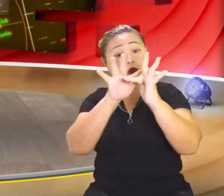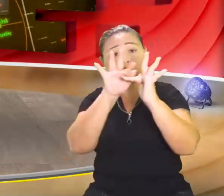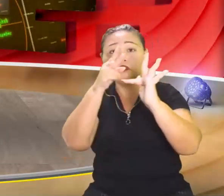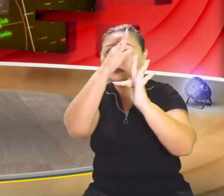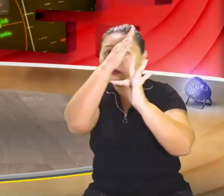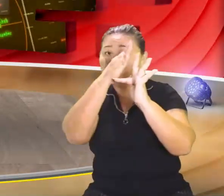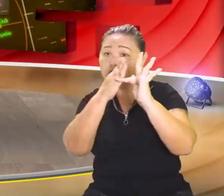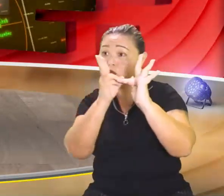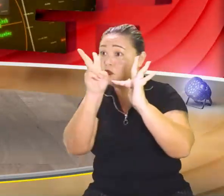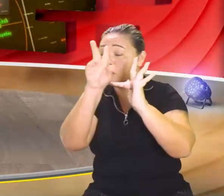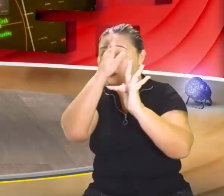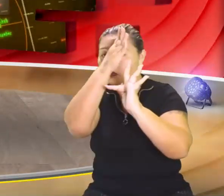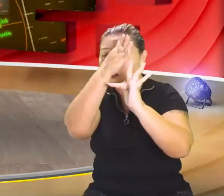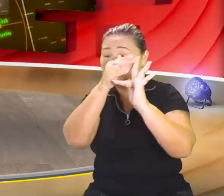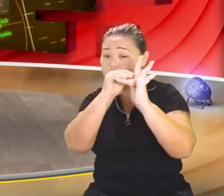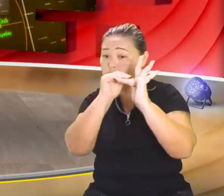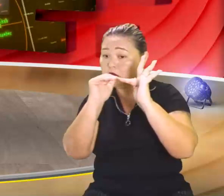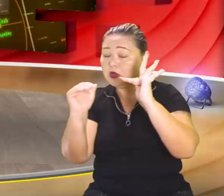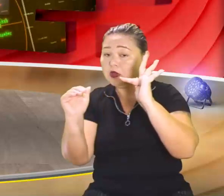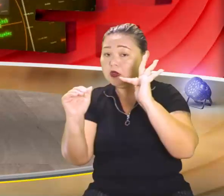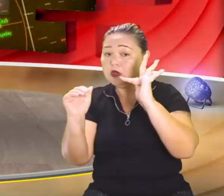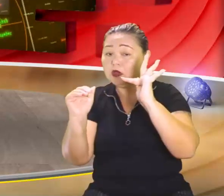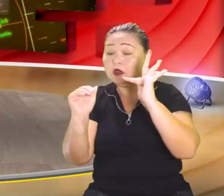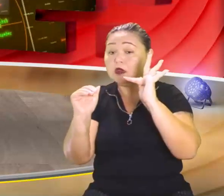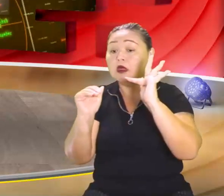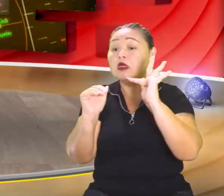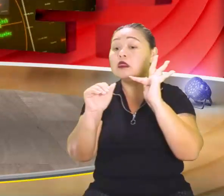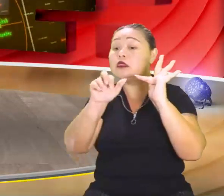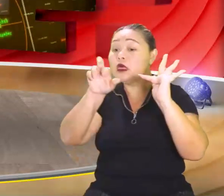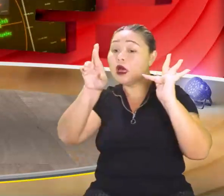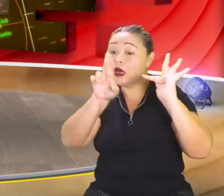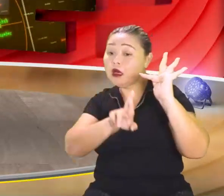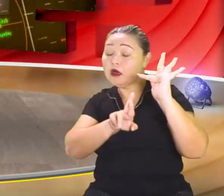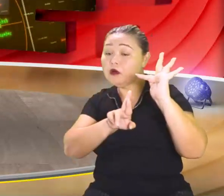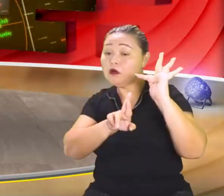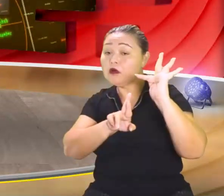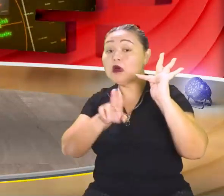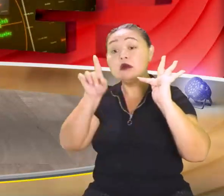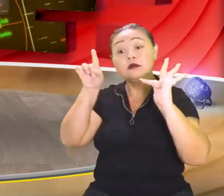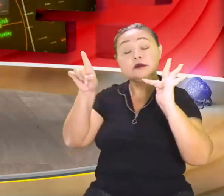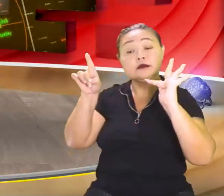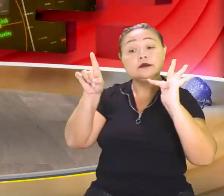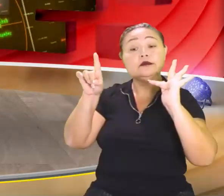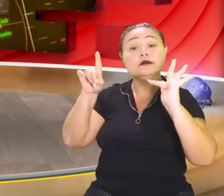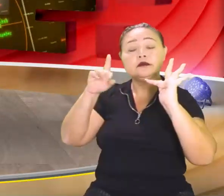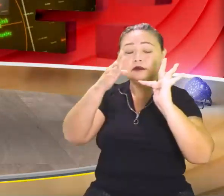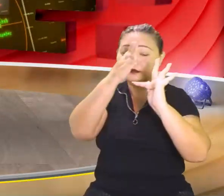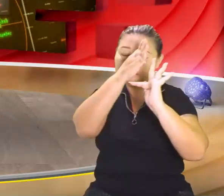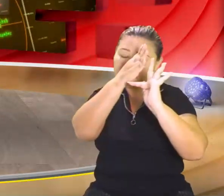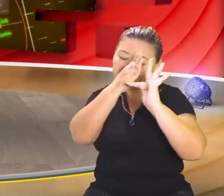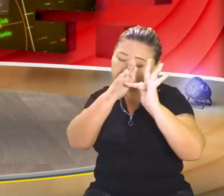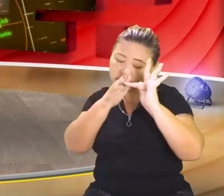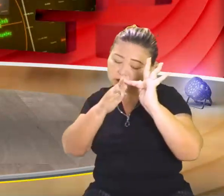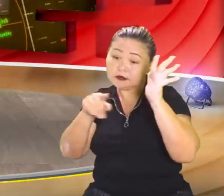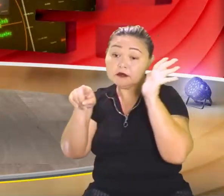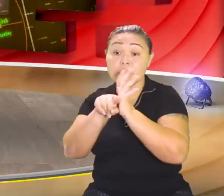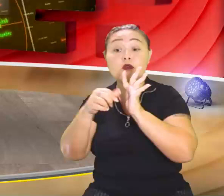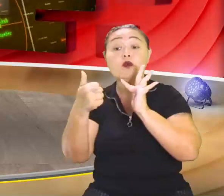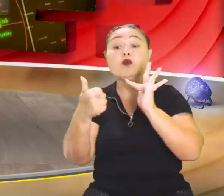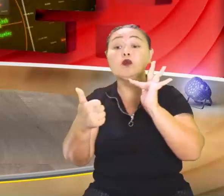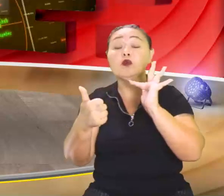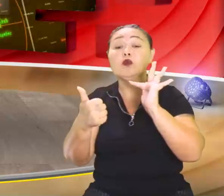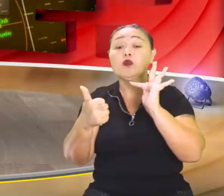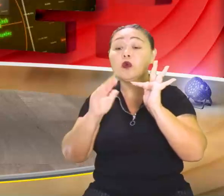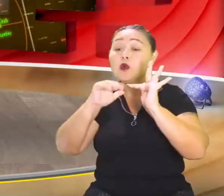bonitinho que reflete na raiz da função, só que nesse caso ele baixou menos 1. Por quê?